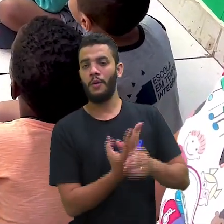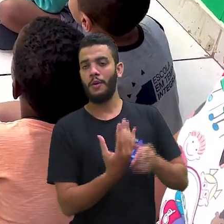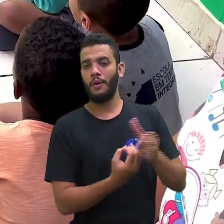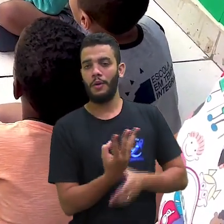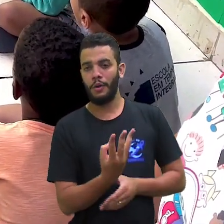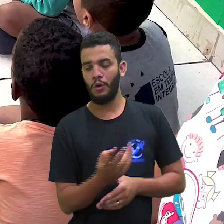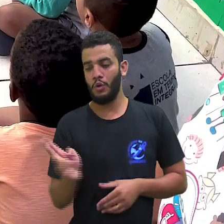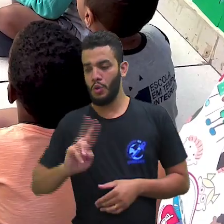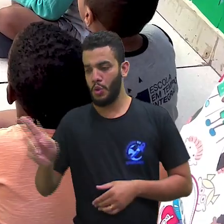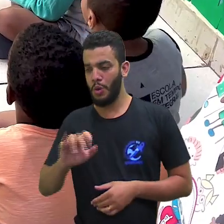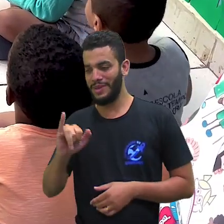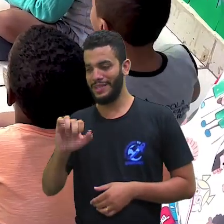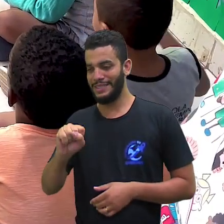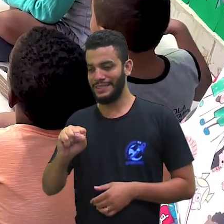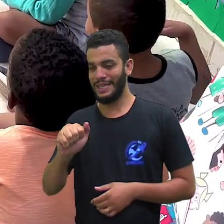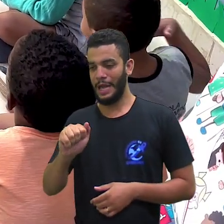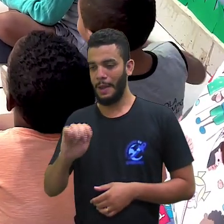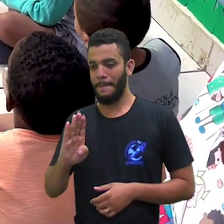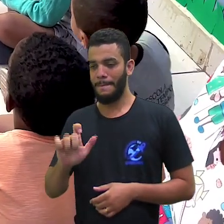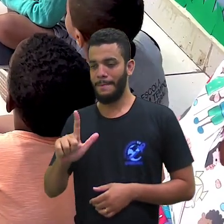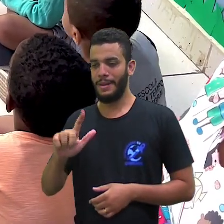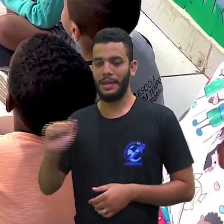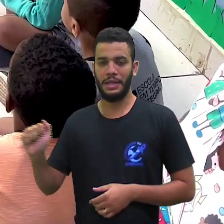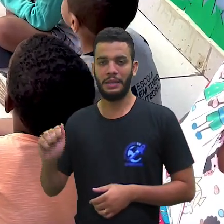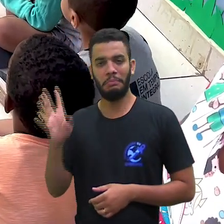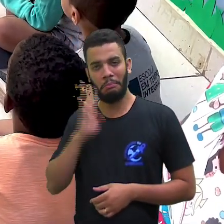Isabela França Guedes.